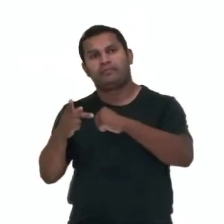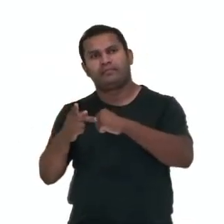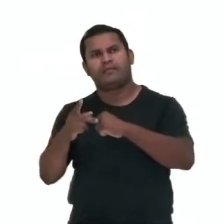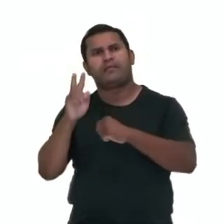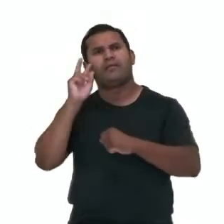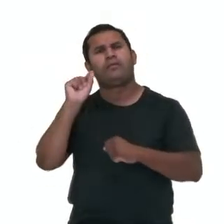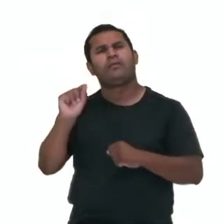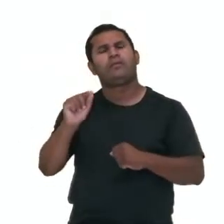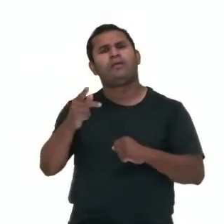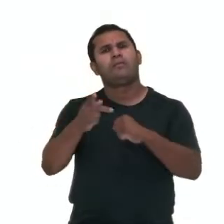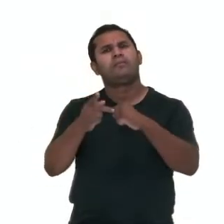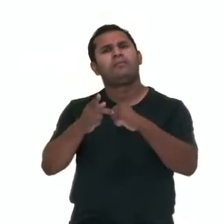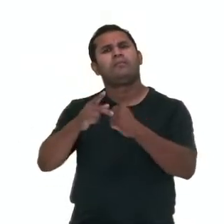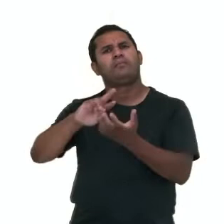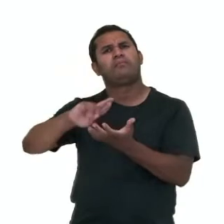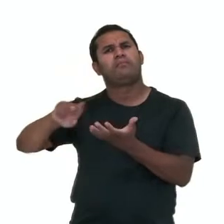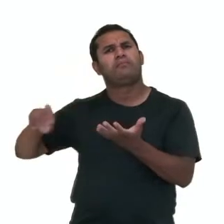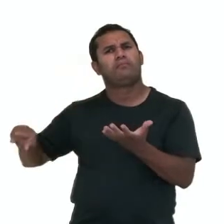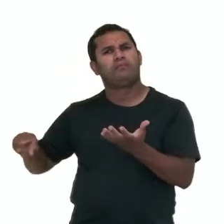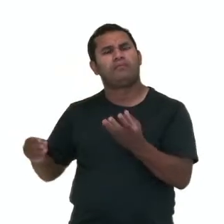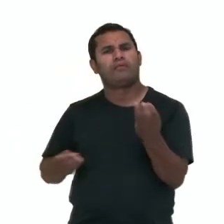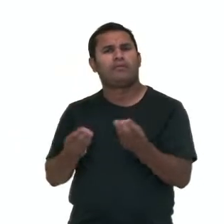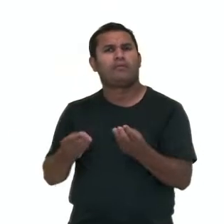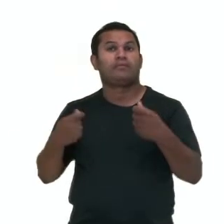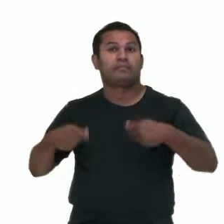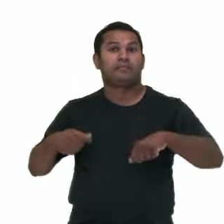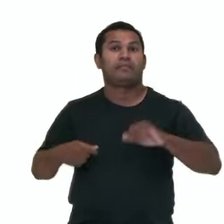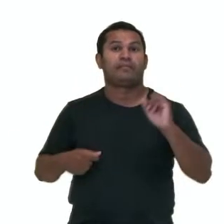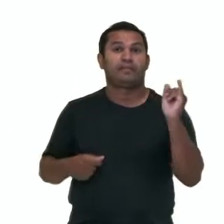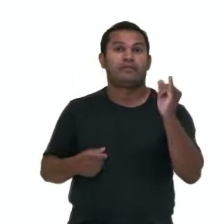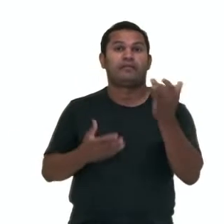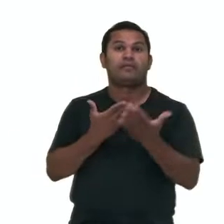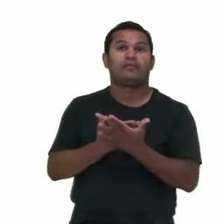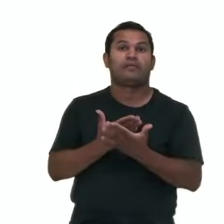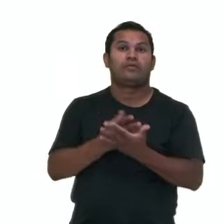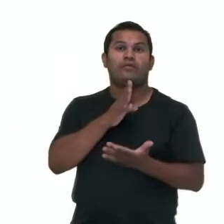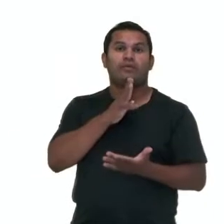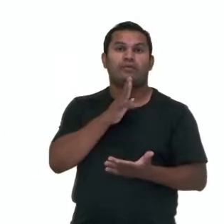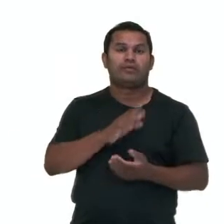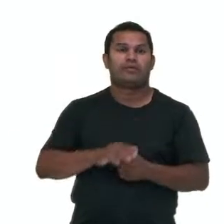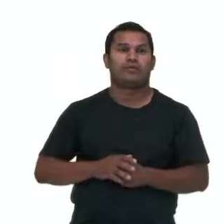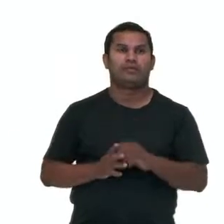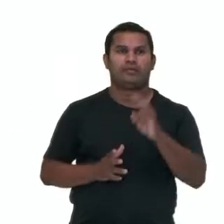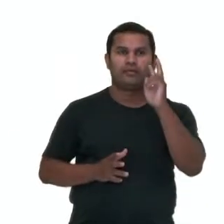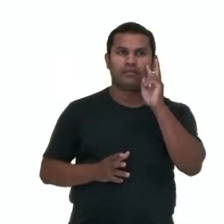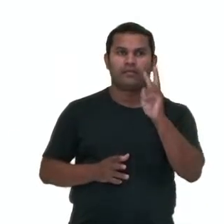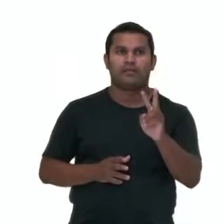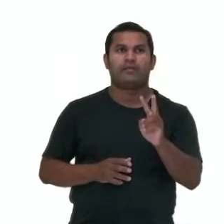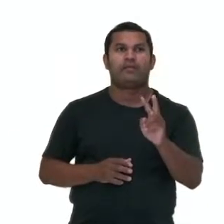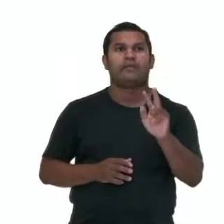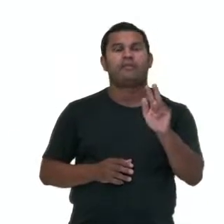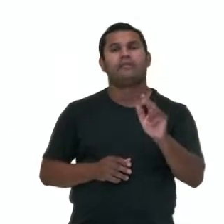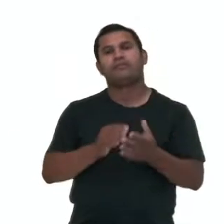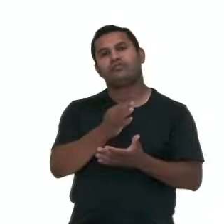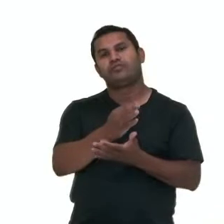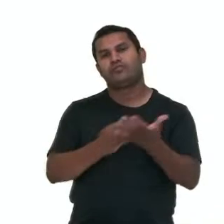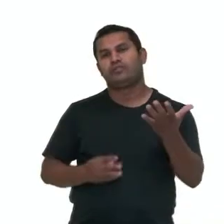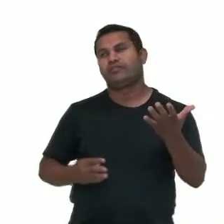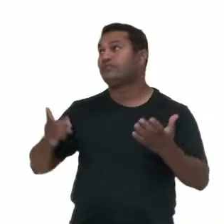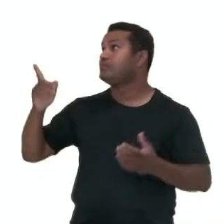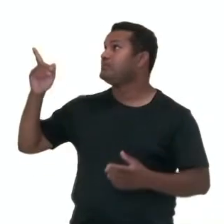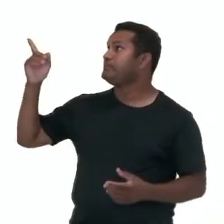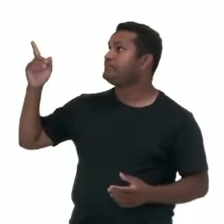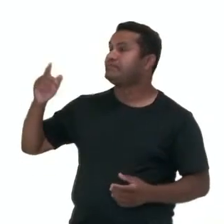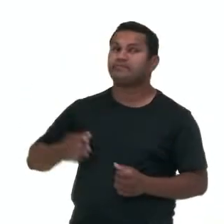e por qual motivo é importante entendermos vamos lá hiperconectividade pode afetar convívio